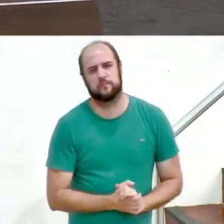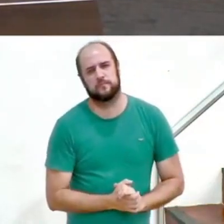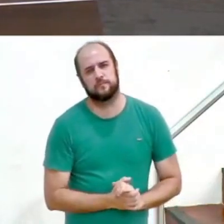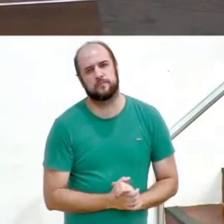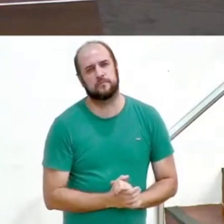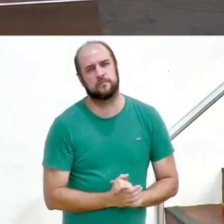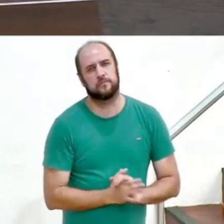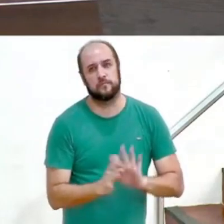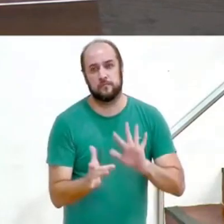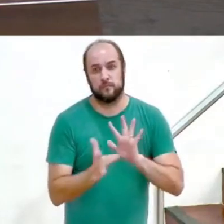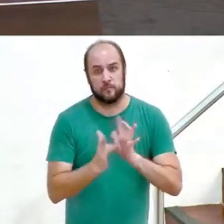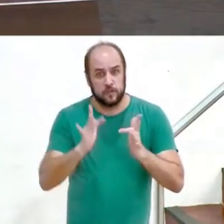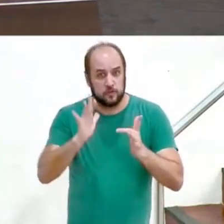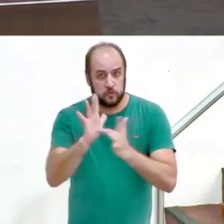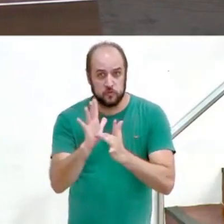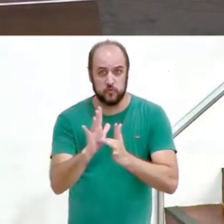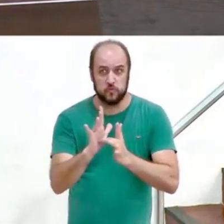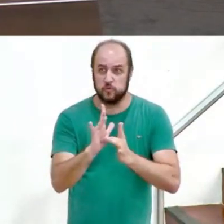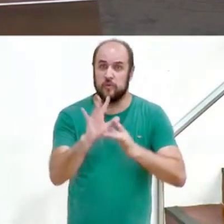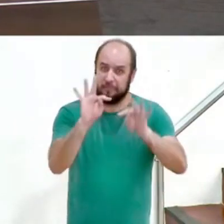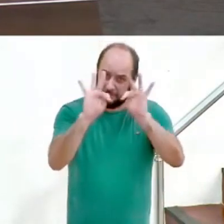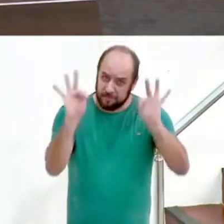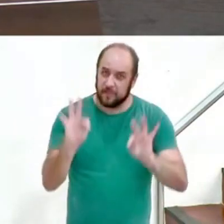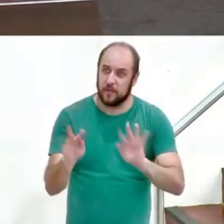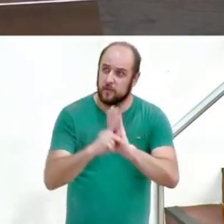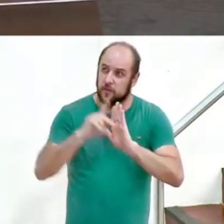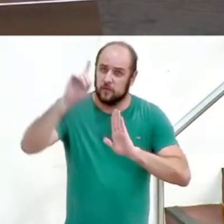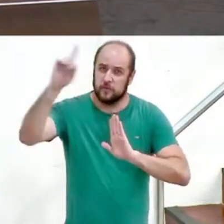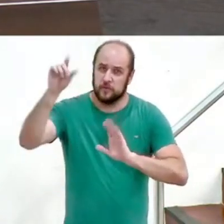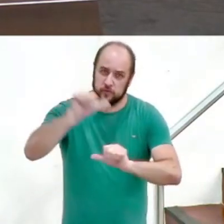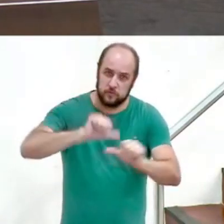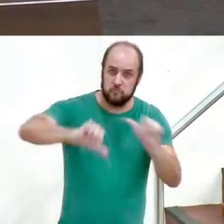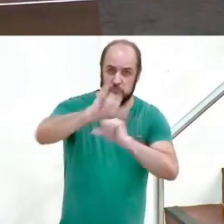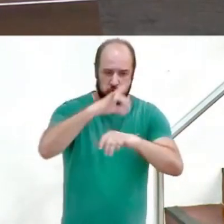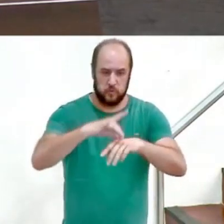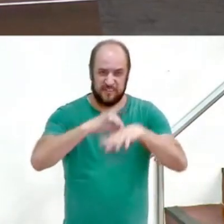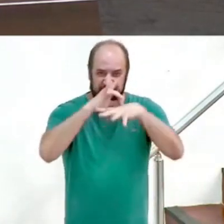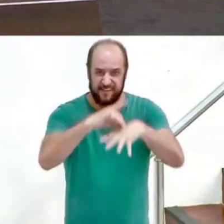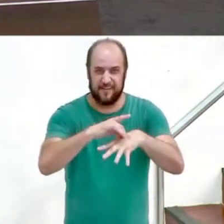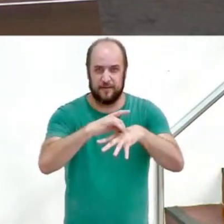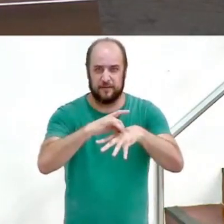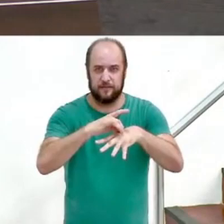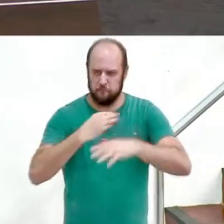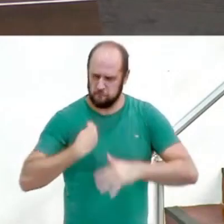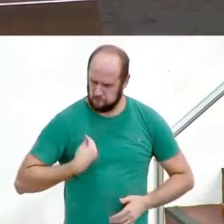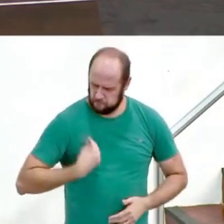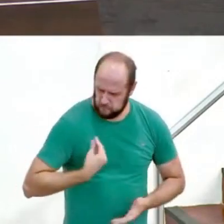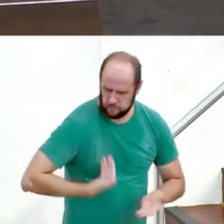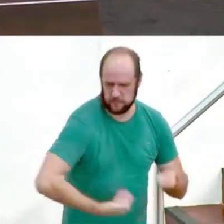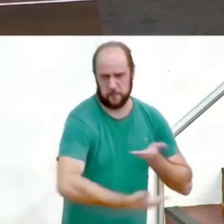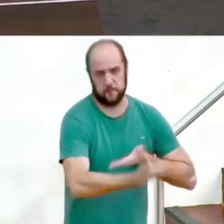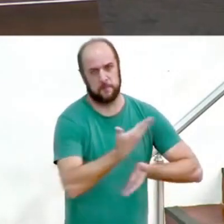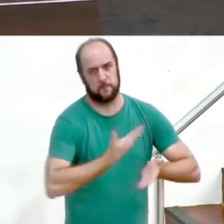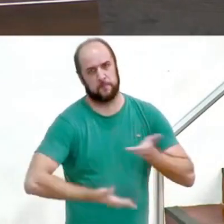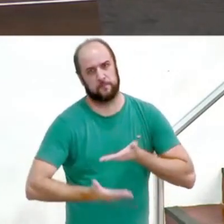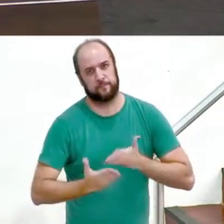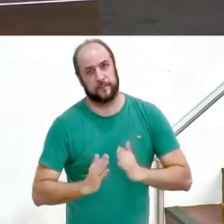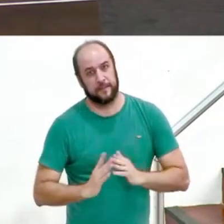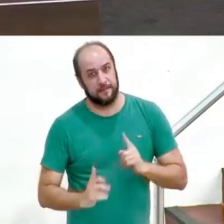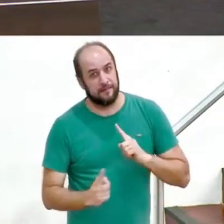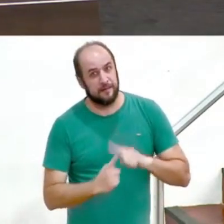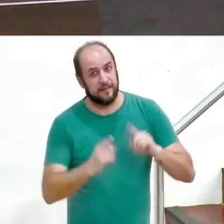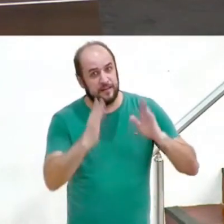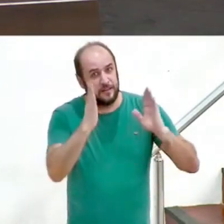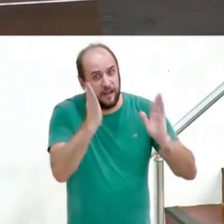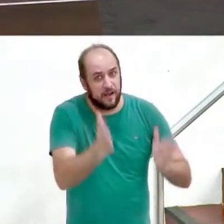Cristo é o templo de Deus, feito carne, que habitou entre nós. A sua igreja passa a ser templo